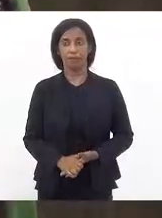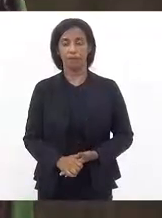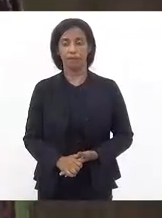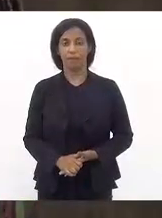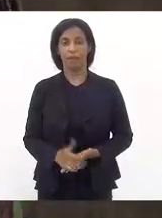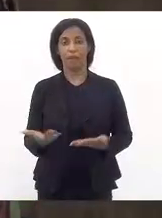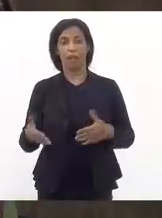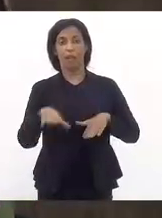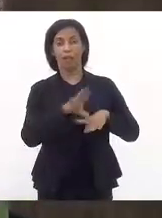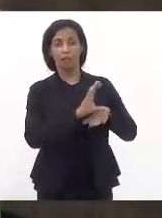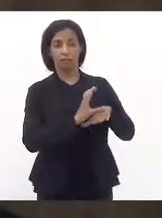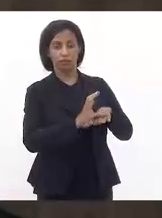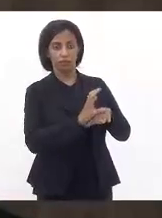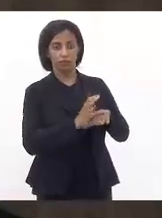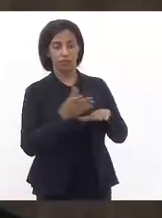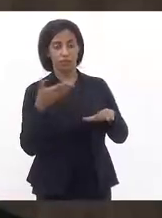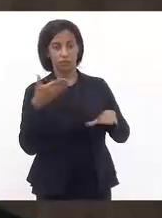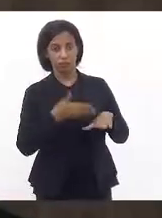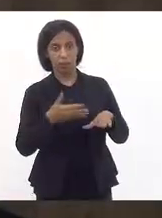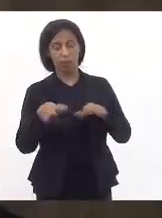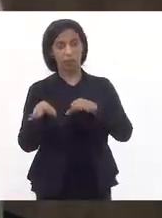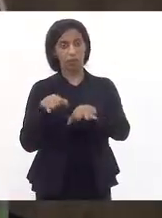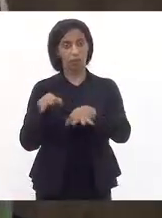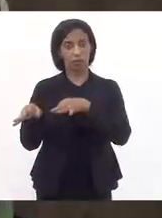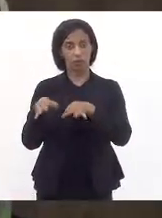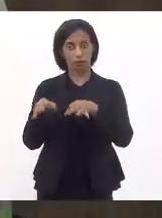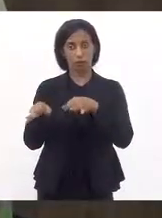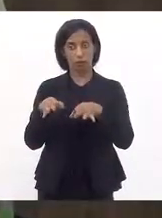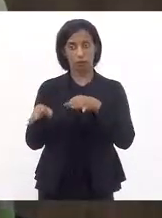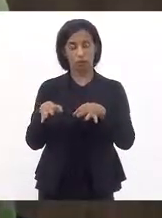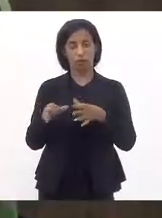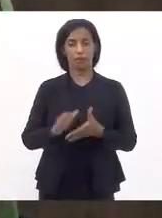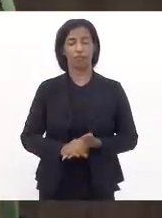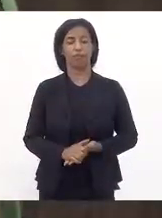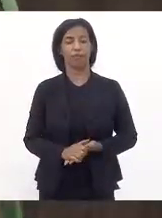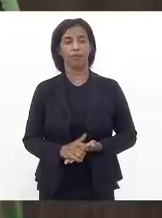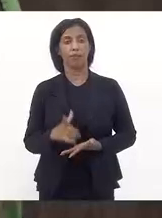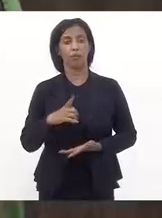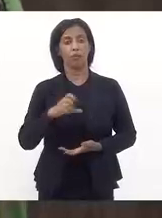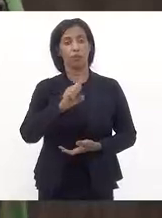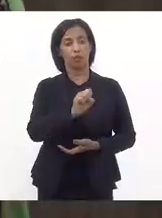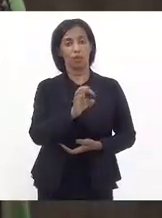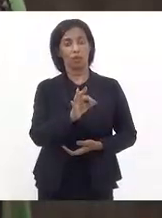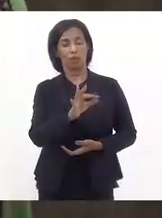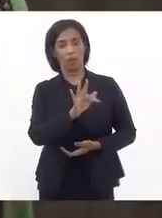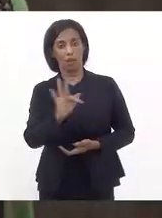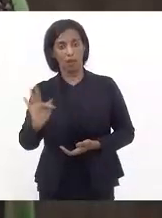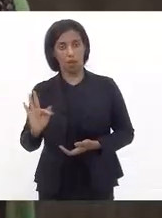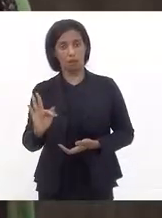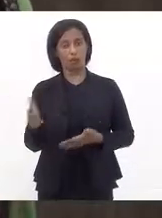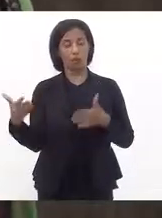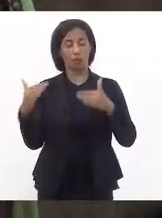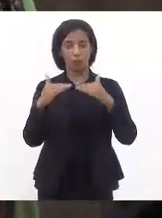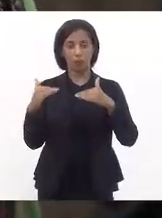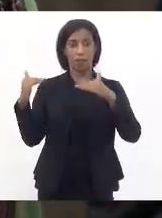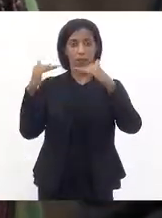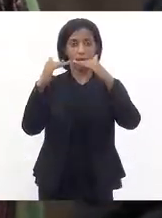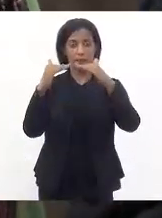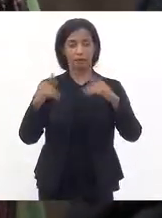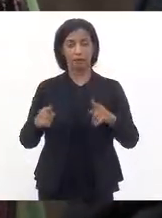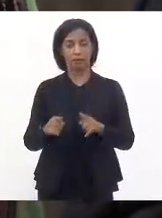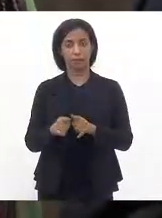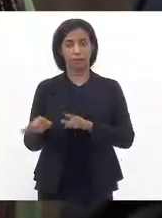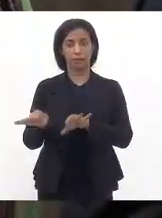inconstitucionalidade prevista nesse projeto e a jurisprudência do STF no mérito também